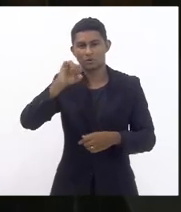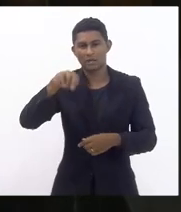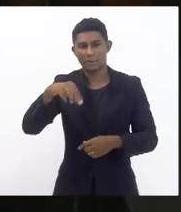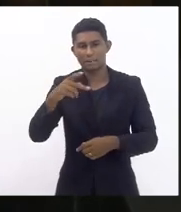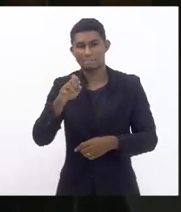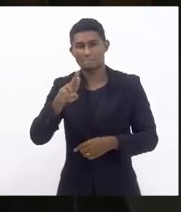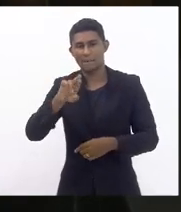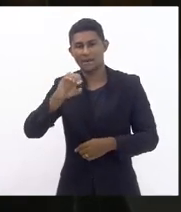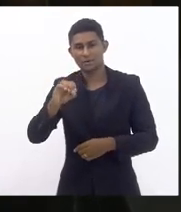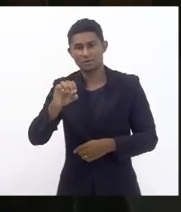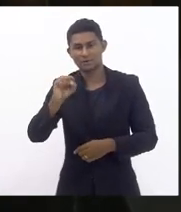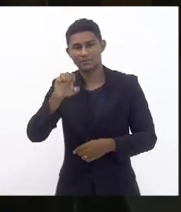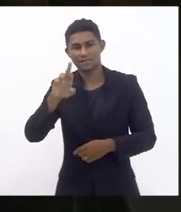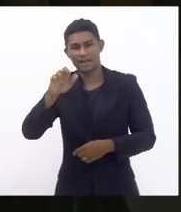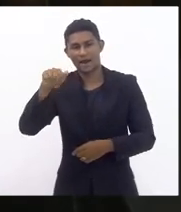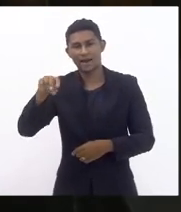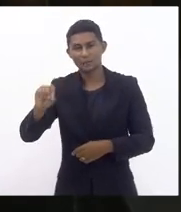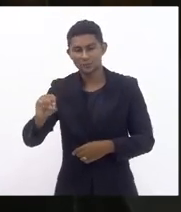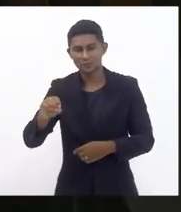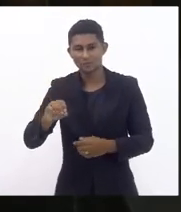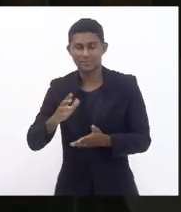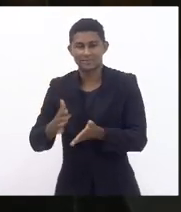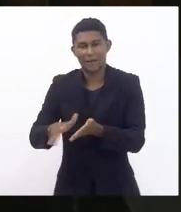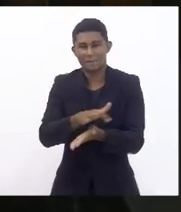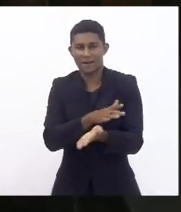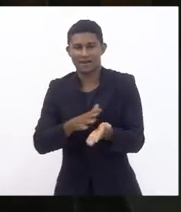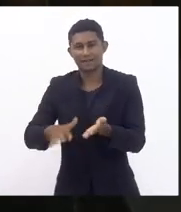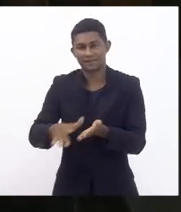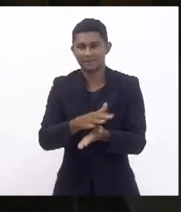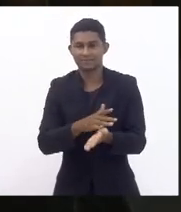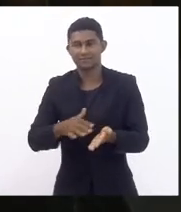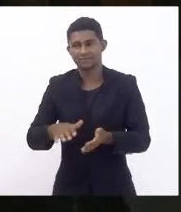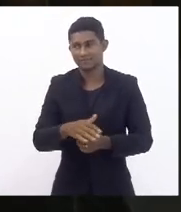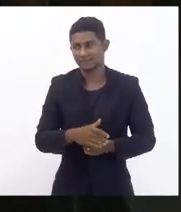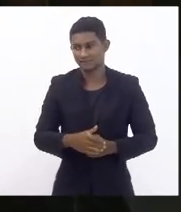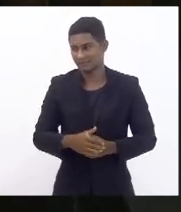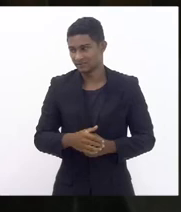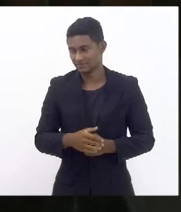uma pilhéria, mas uma pilhéria para